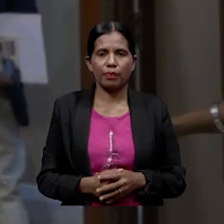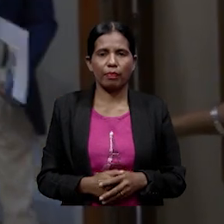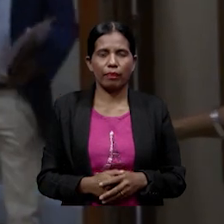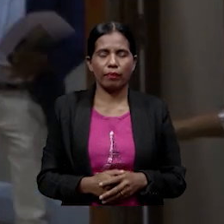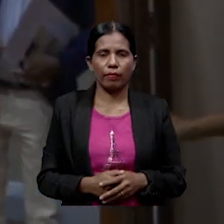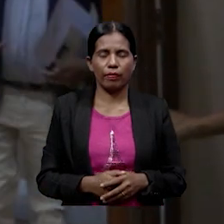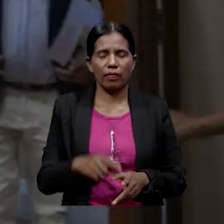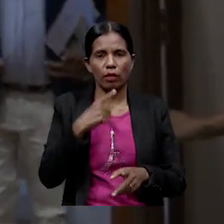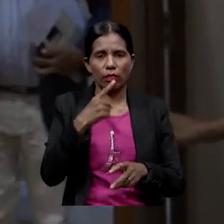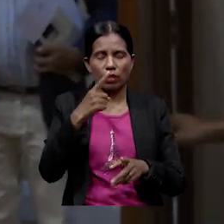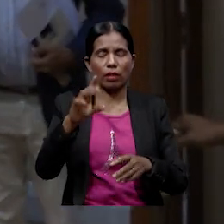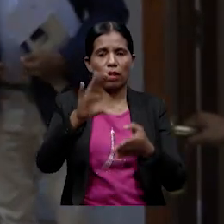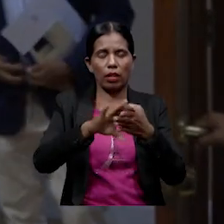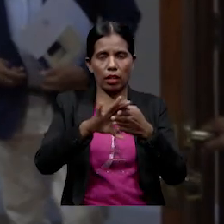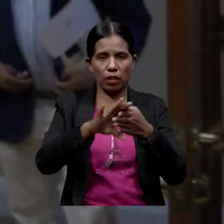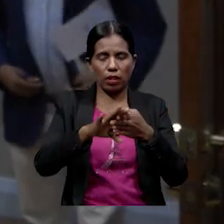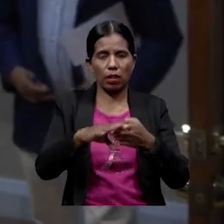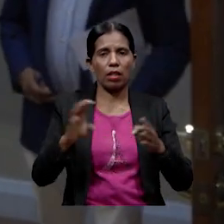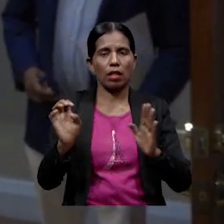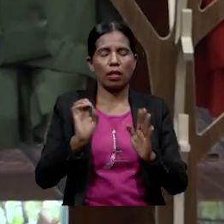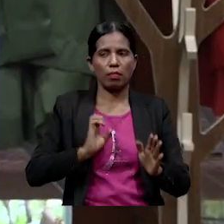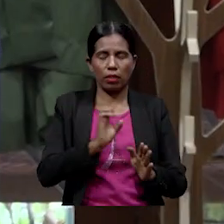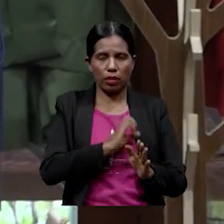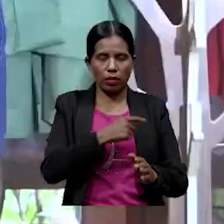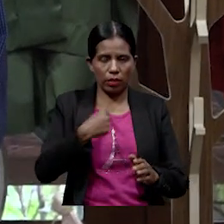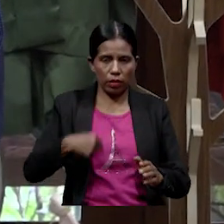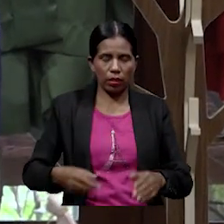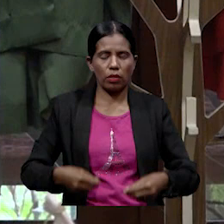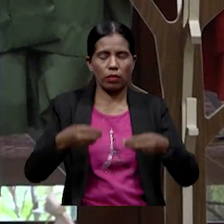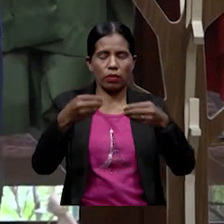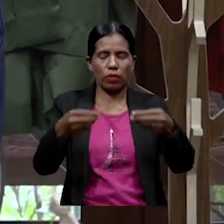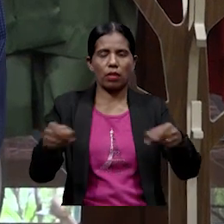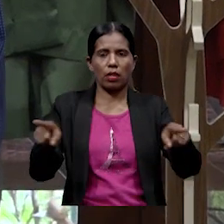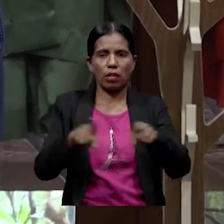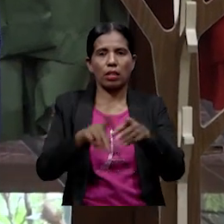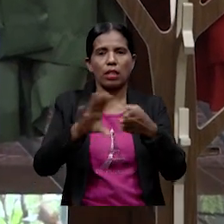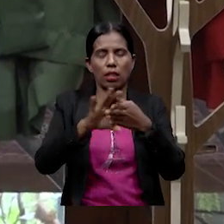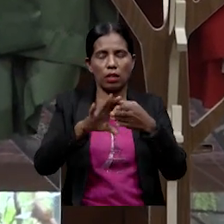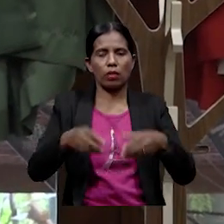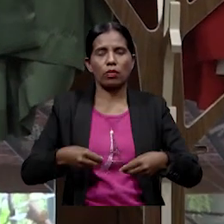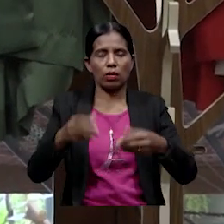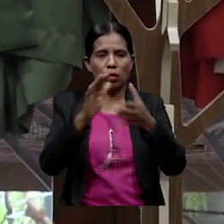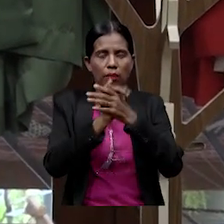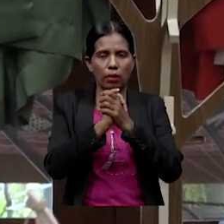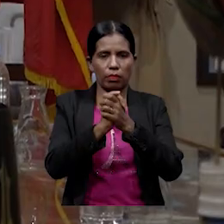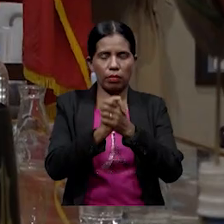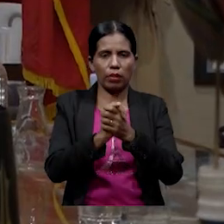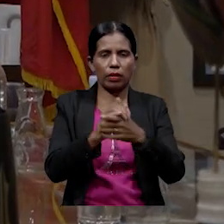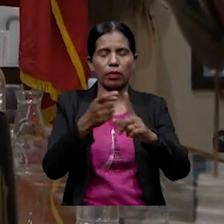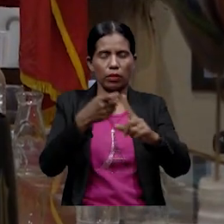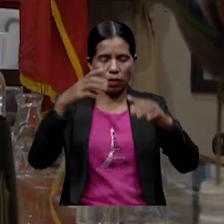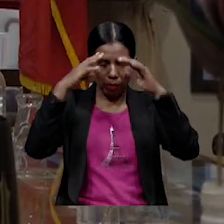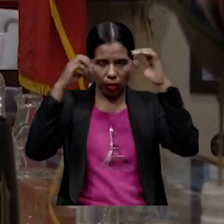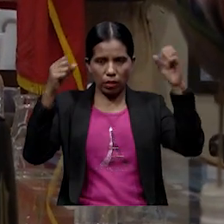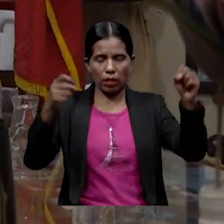Horta considera carta nebe embaixador China Xiong Jianguo entrega bania hanesan carta congratulação oficial ao presidente